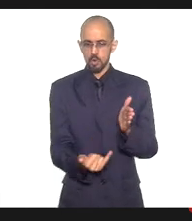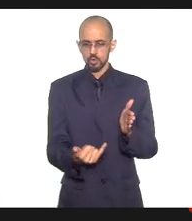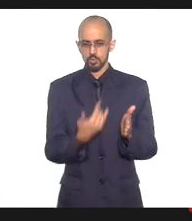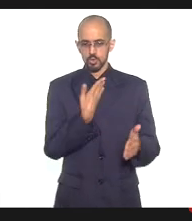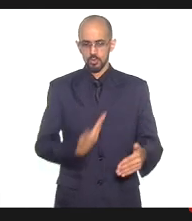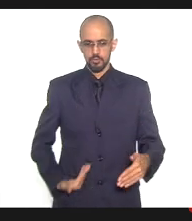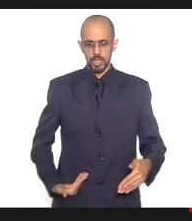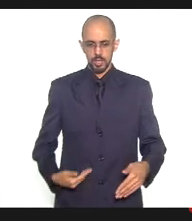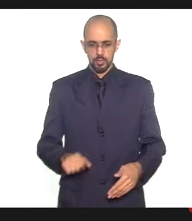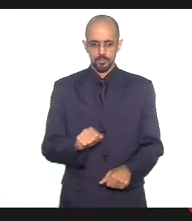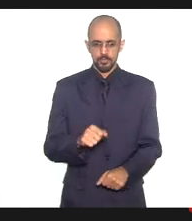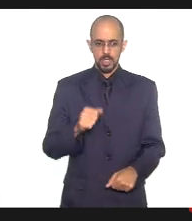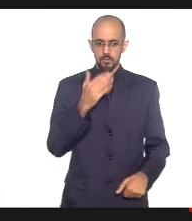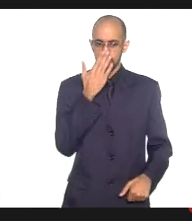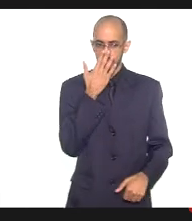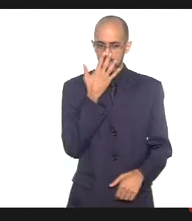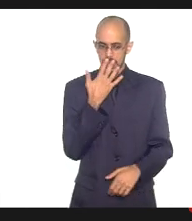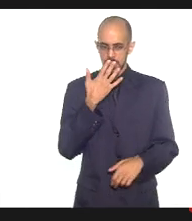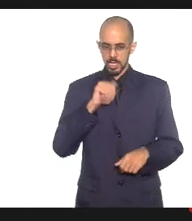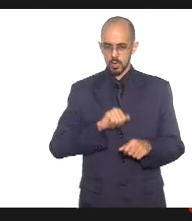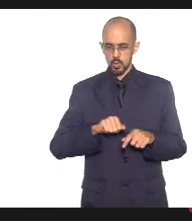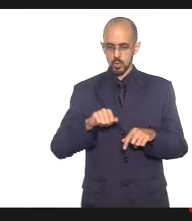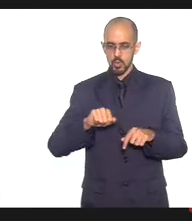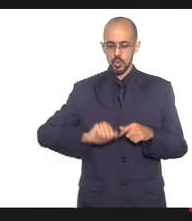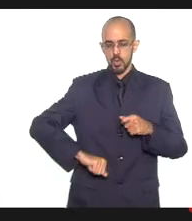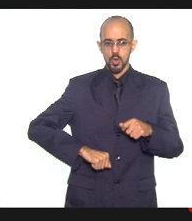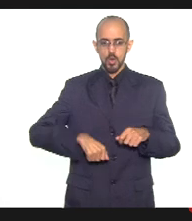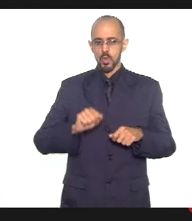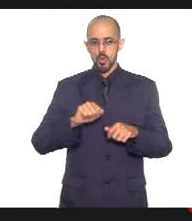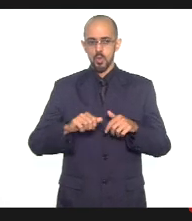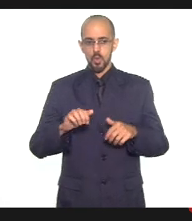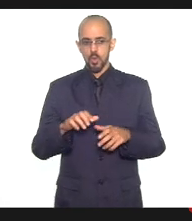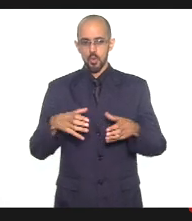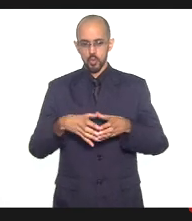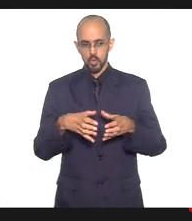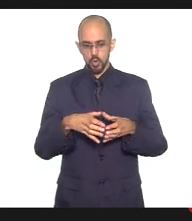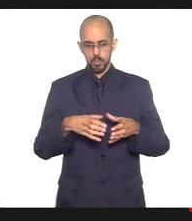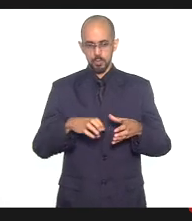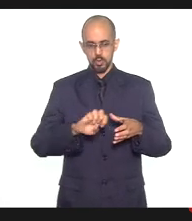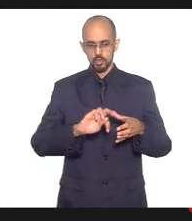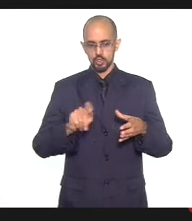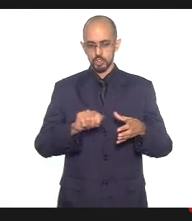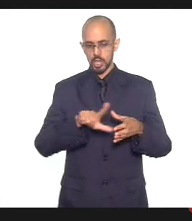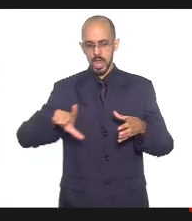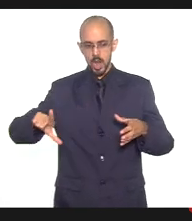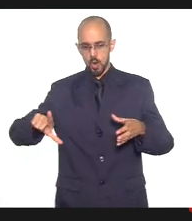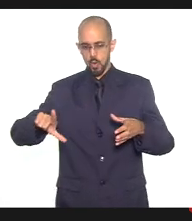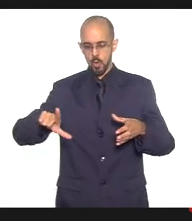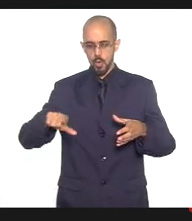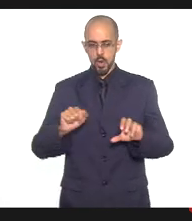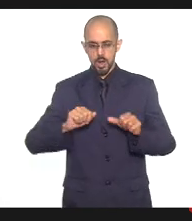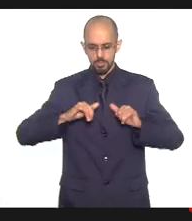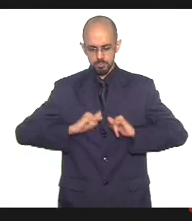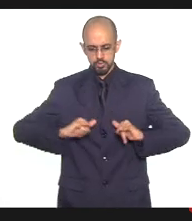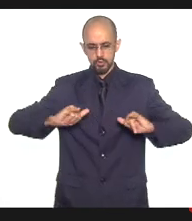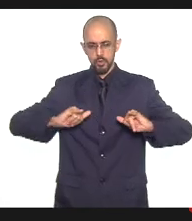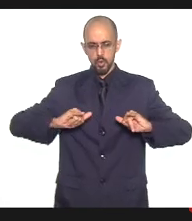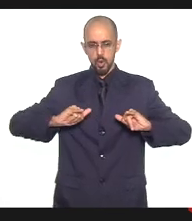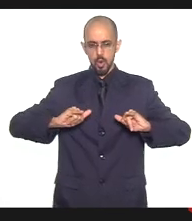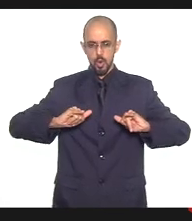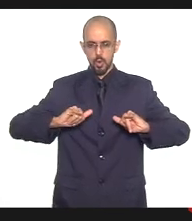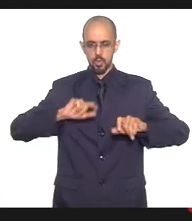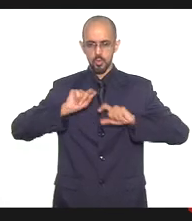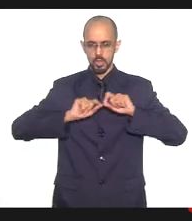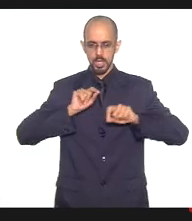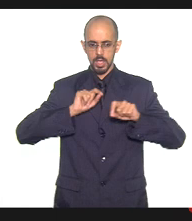Em fevereiro, o Grupo Shell divulgou também uma estratégia global, que eu acho que é importante dividir com todos vocês. E o Brasil é um dos